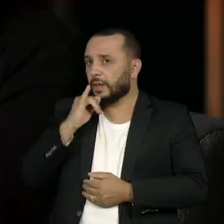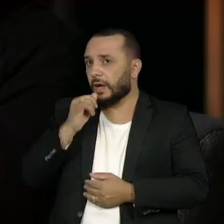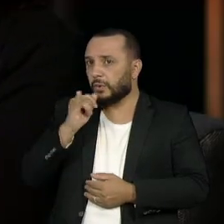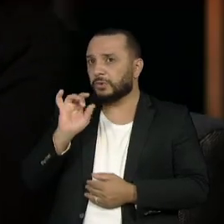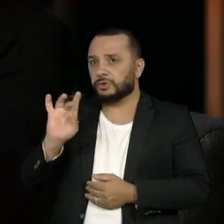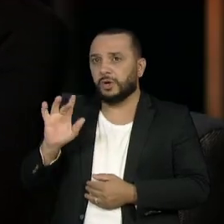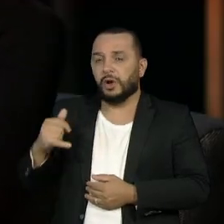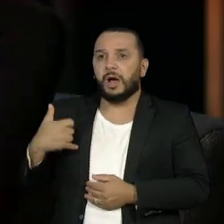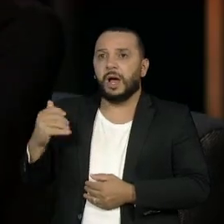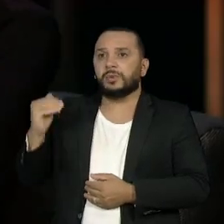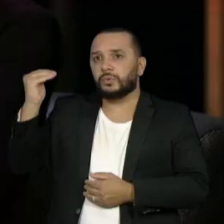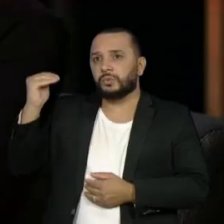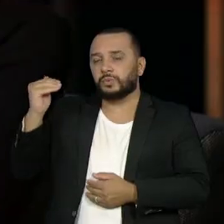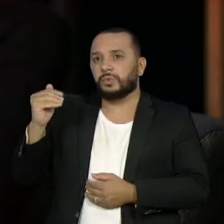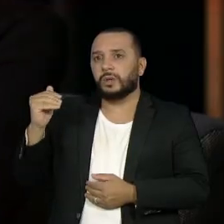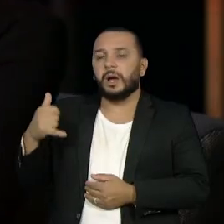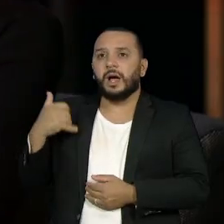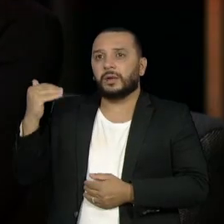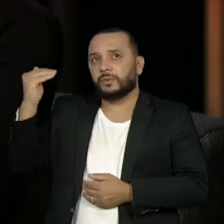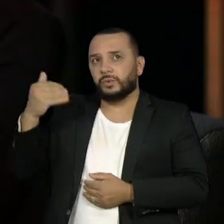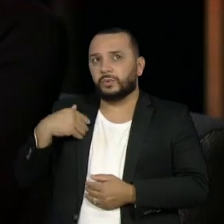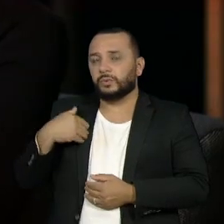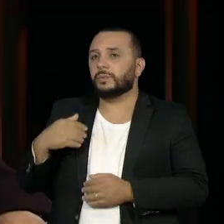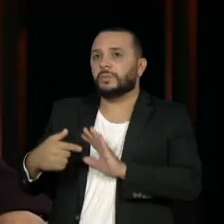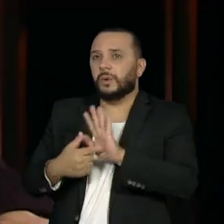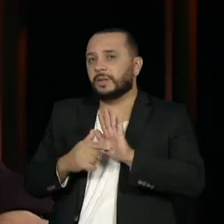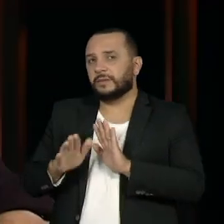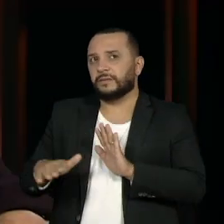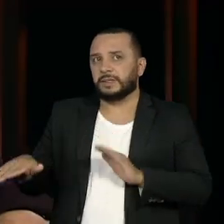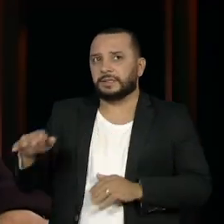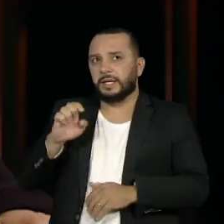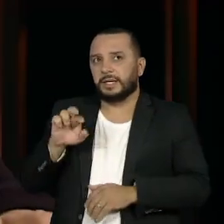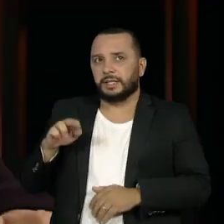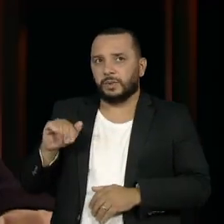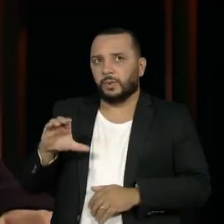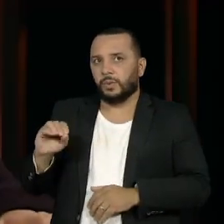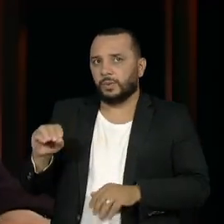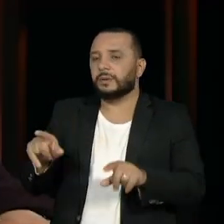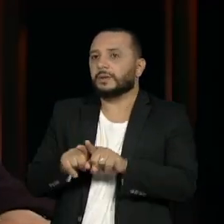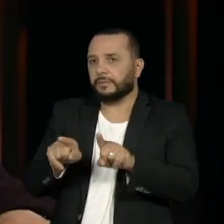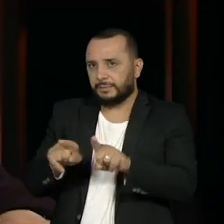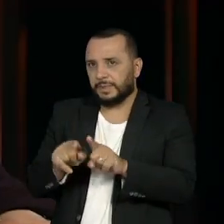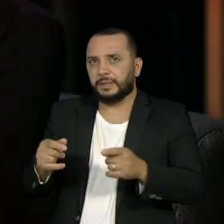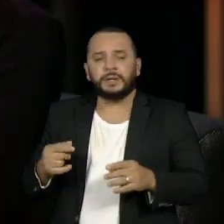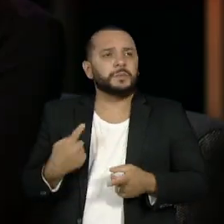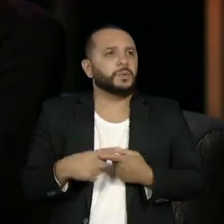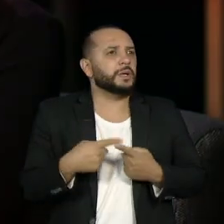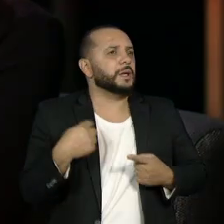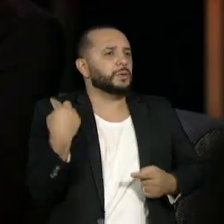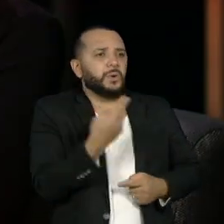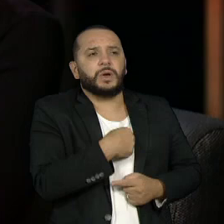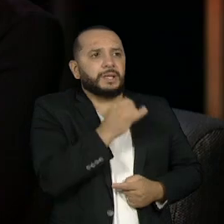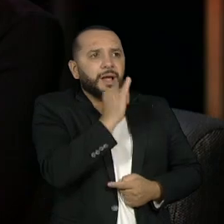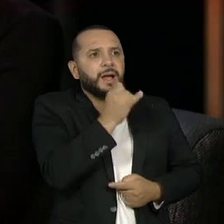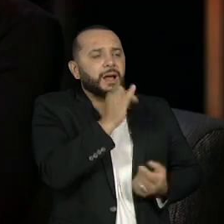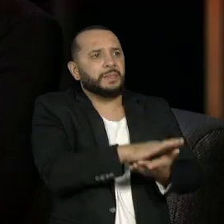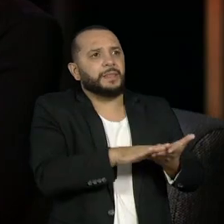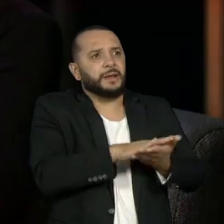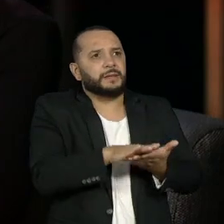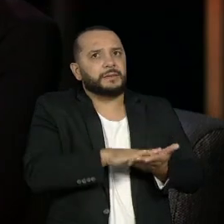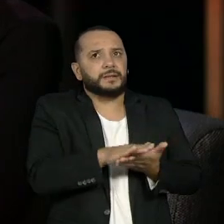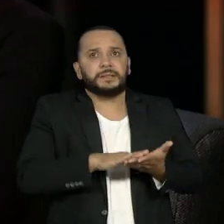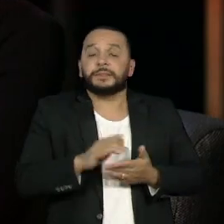a sua infância Érico Veríssimo idem na forma que a gente não consegue eu acho que é a questão